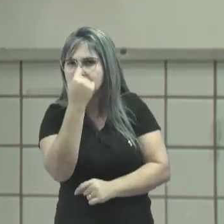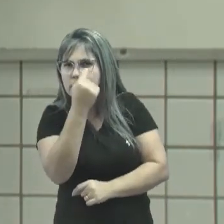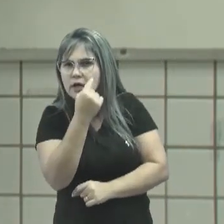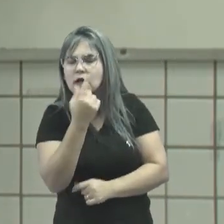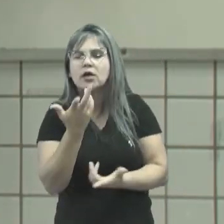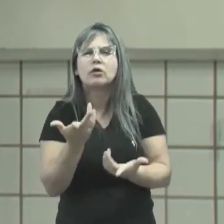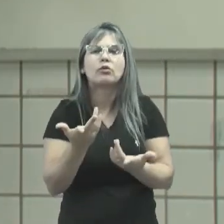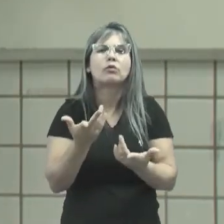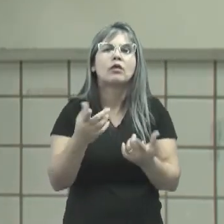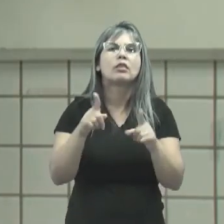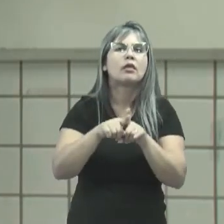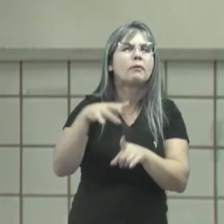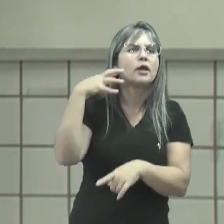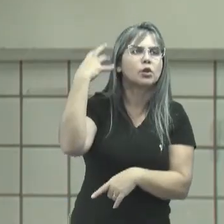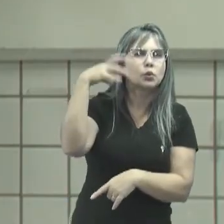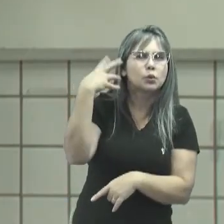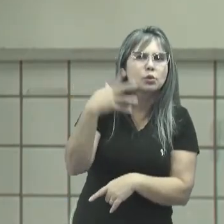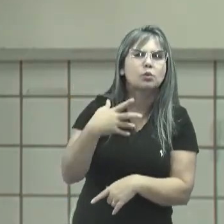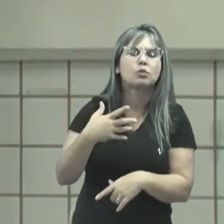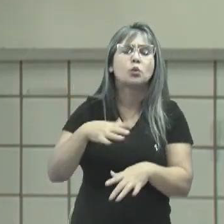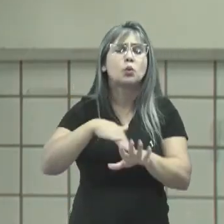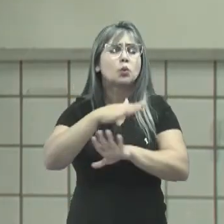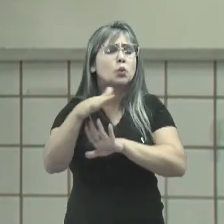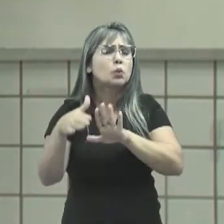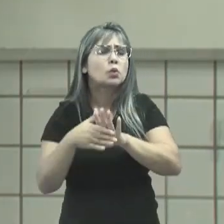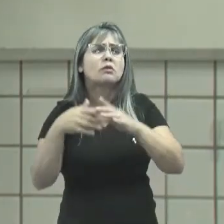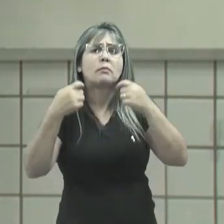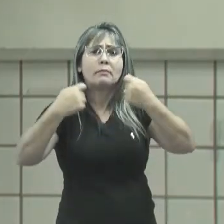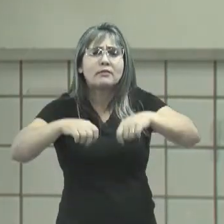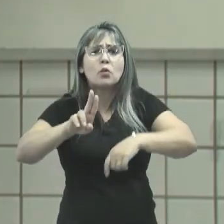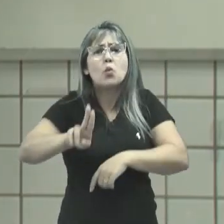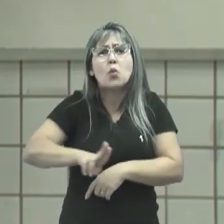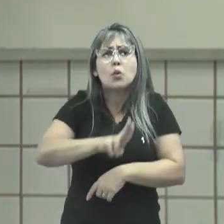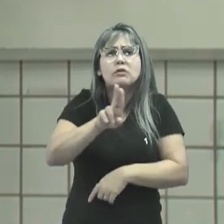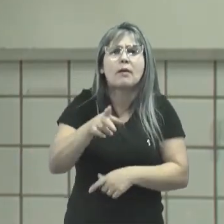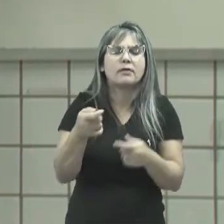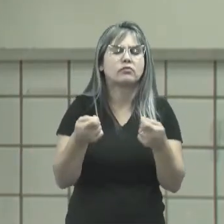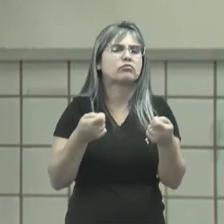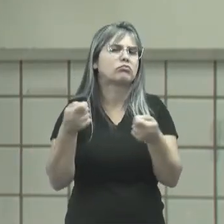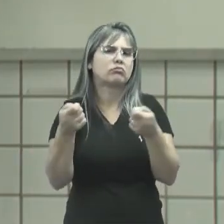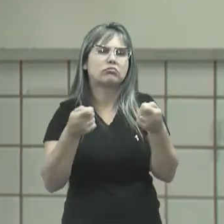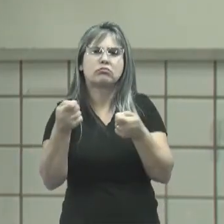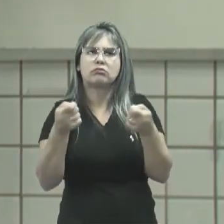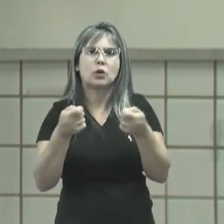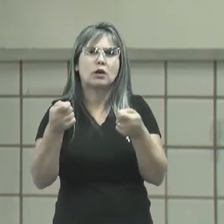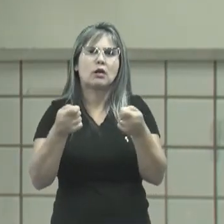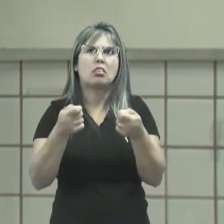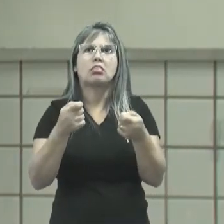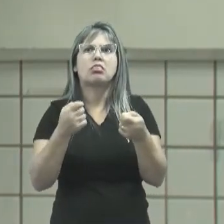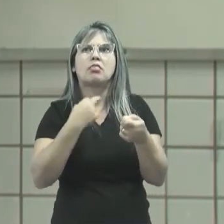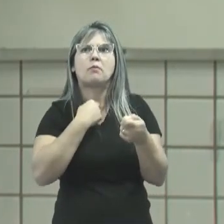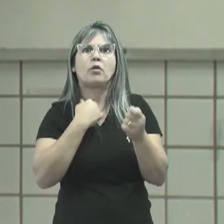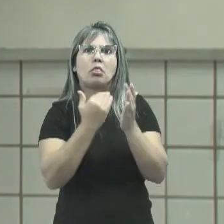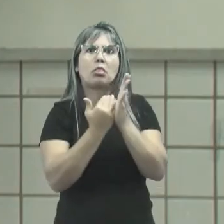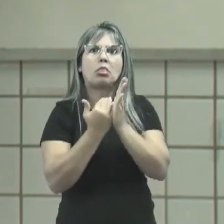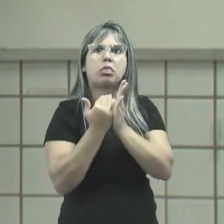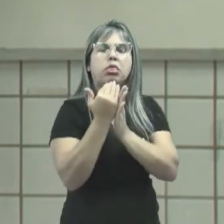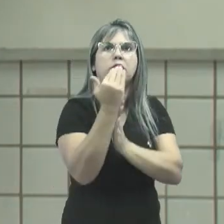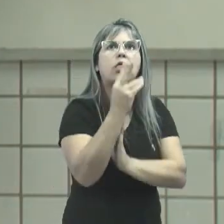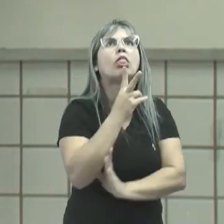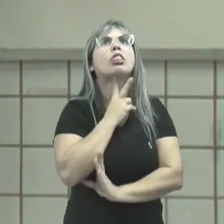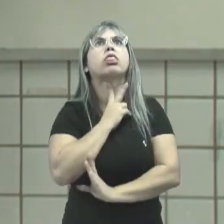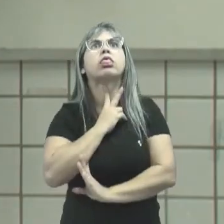tem que ser utilizado de forma moderada, né? De forma saudável, não de forma prejudicial. E você